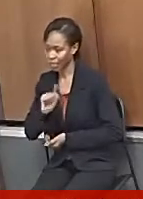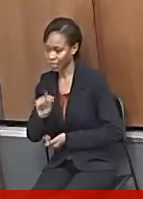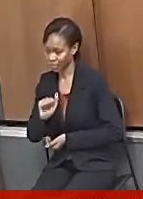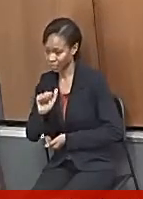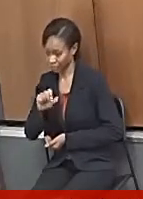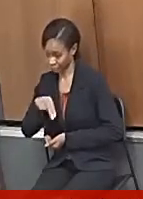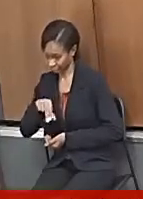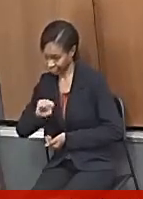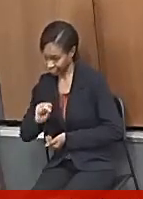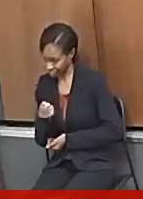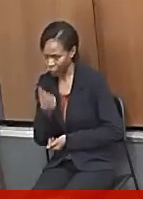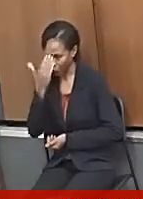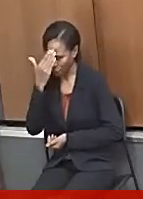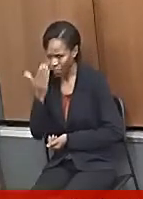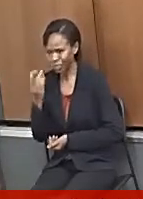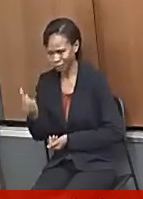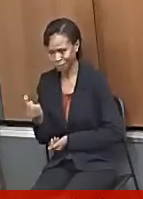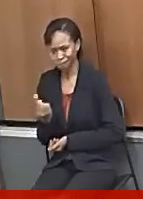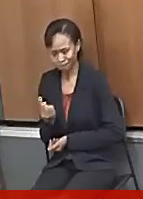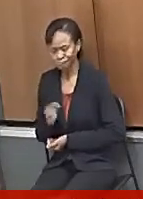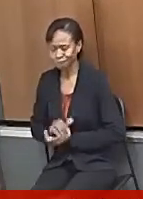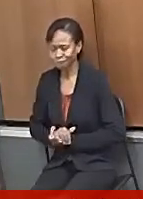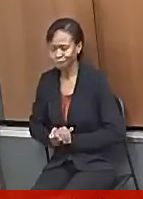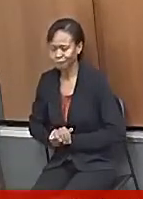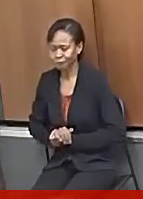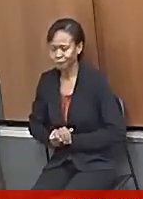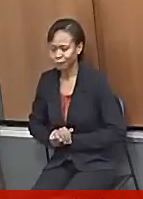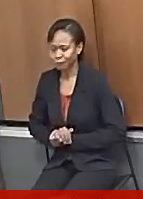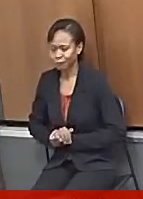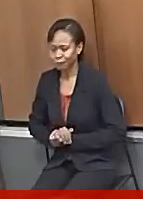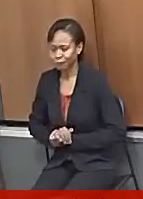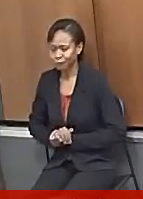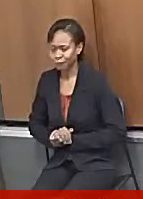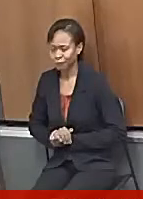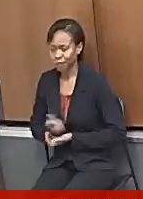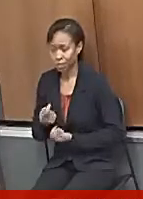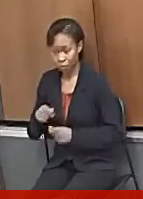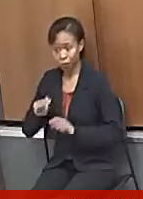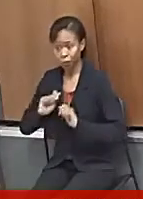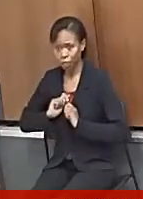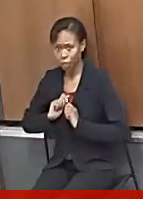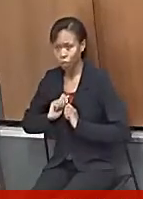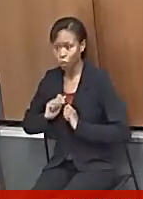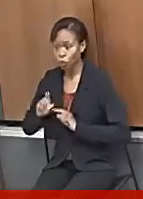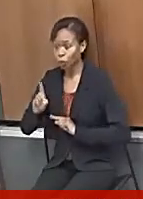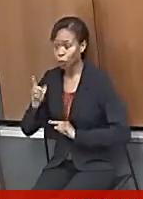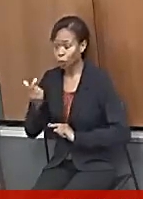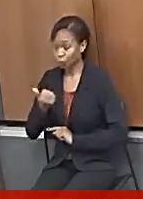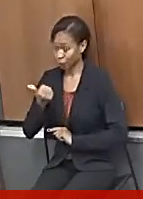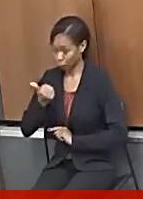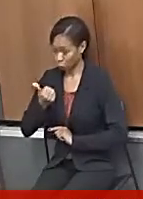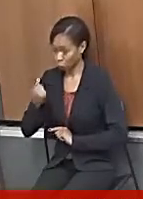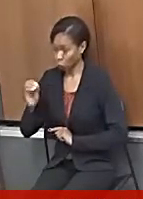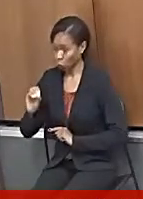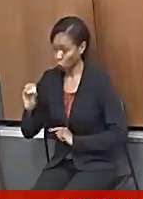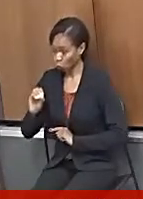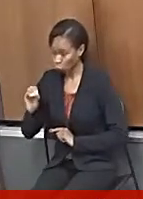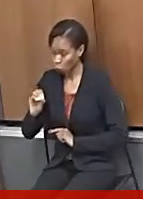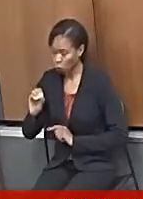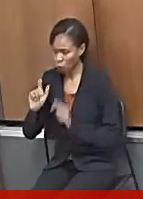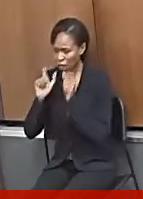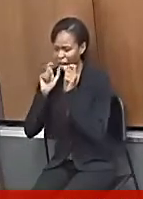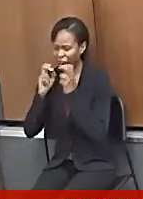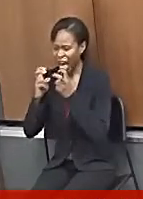presença recebi de partidários seus no dia 1º de outubro a maior vaia da minha